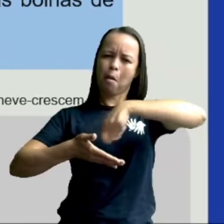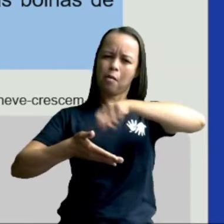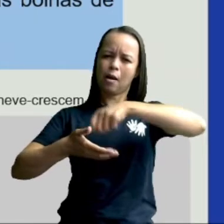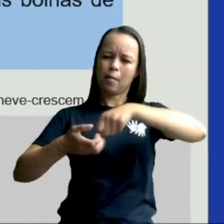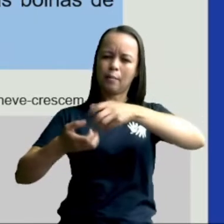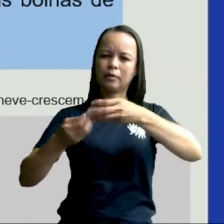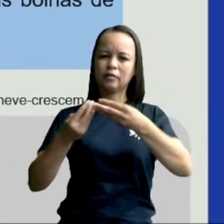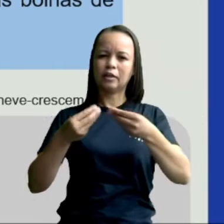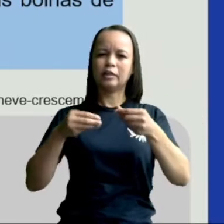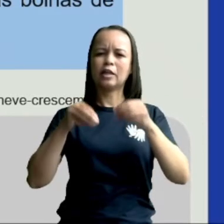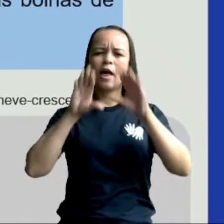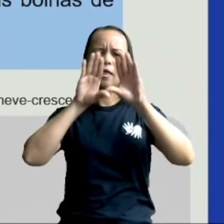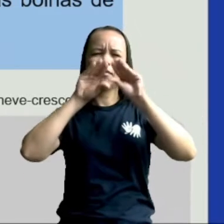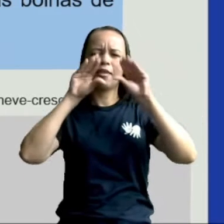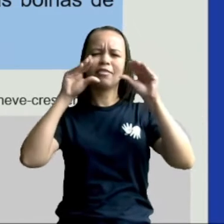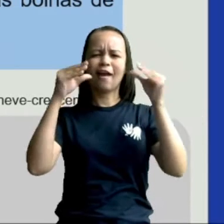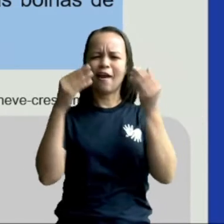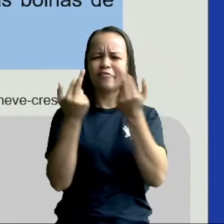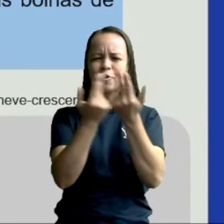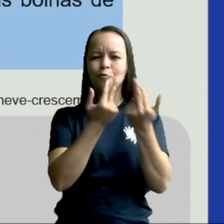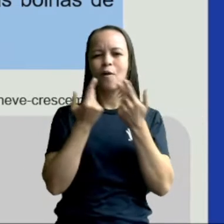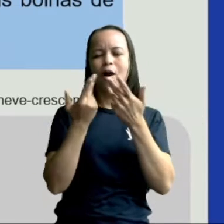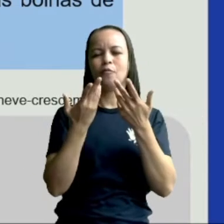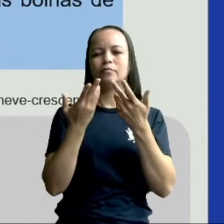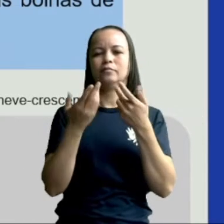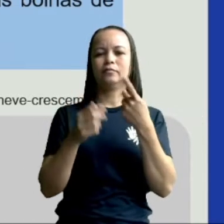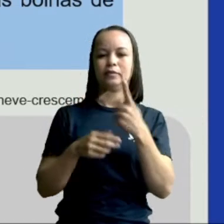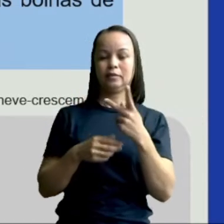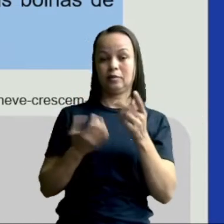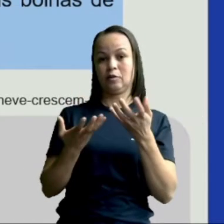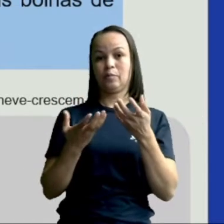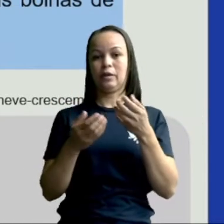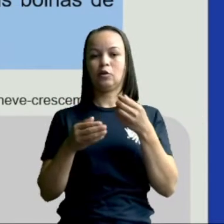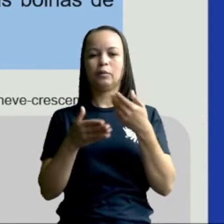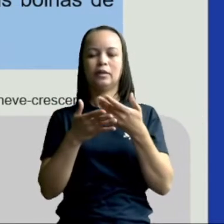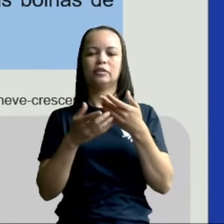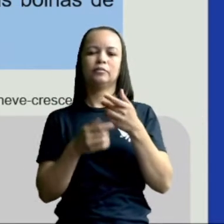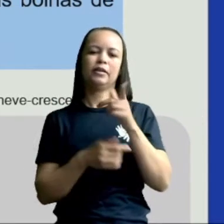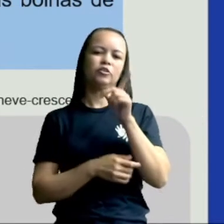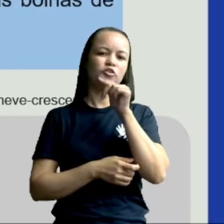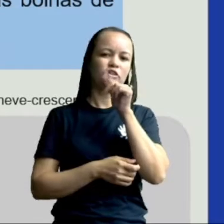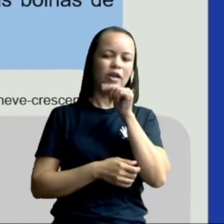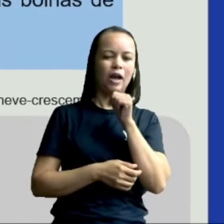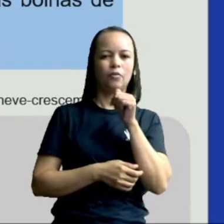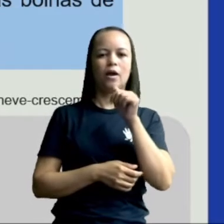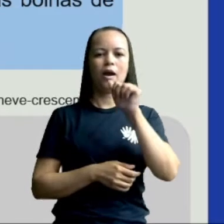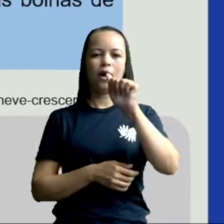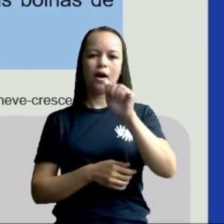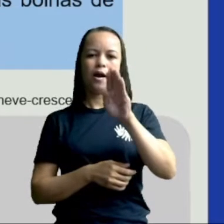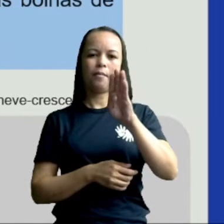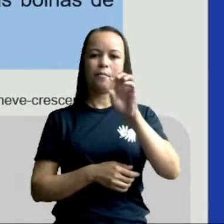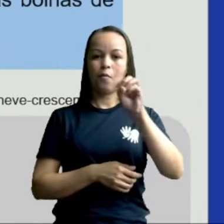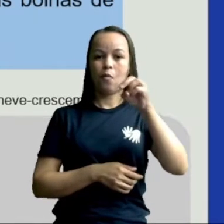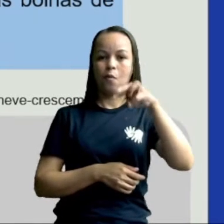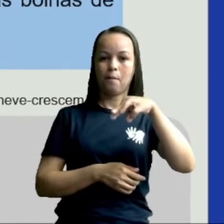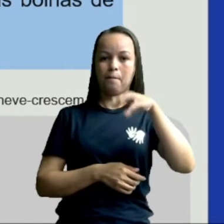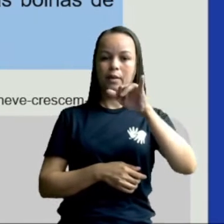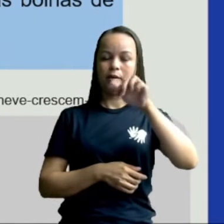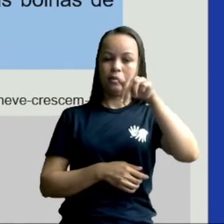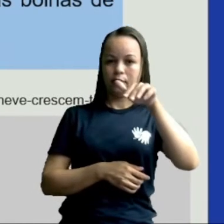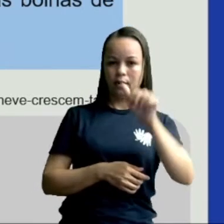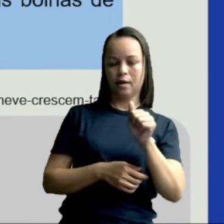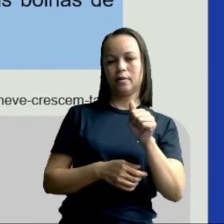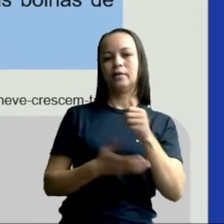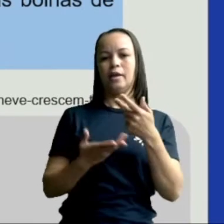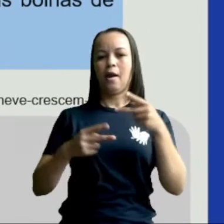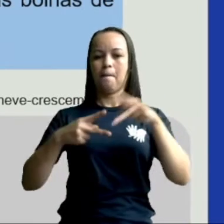de ovo é formada predominantemente por água e albumina, que é uma proteína.